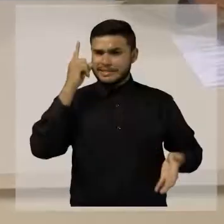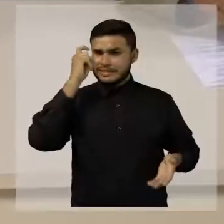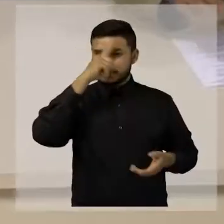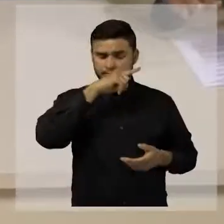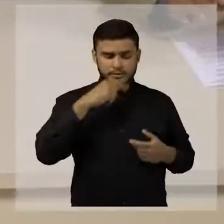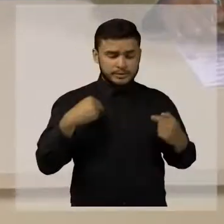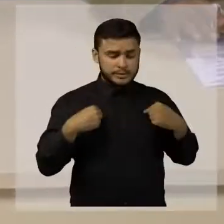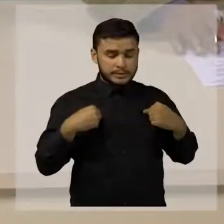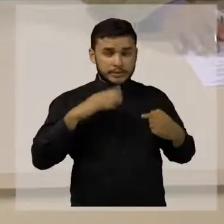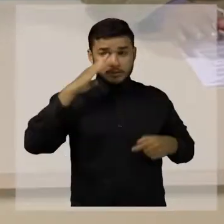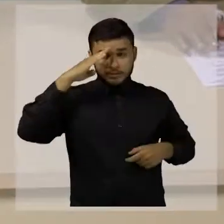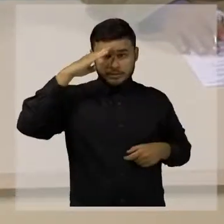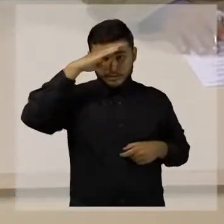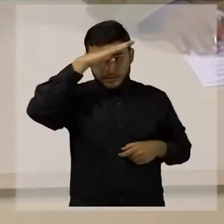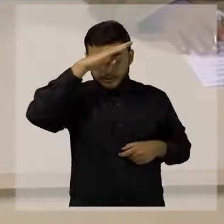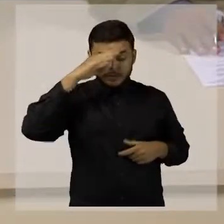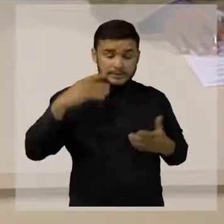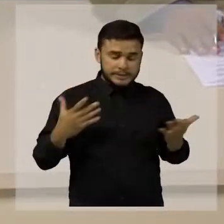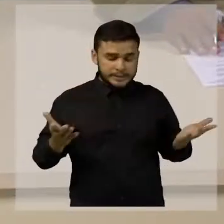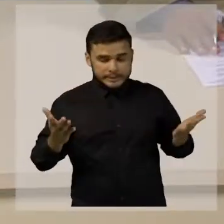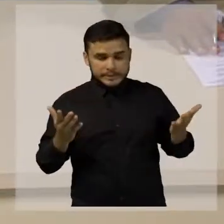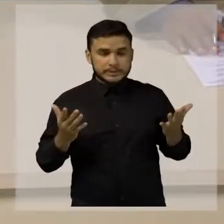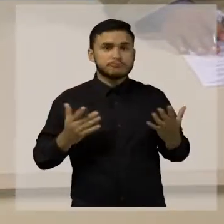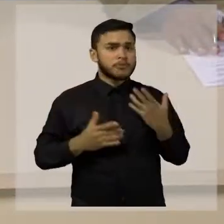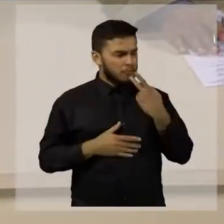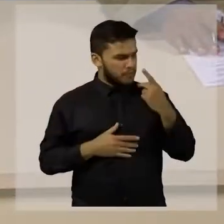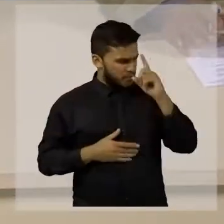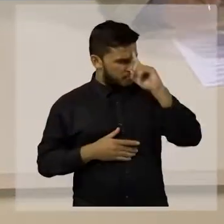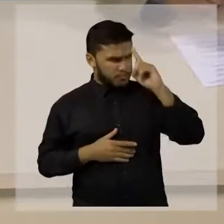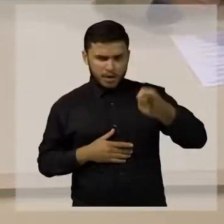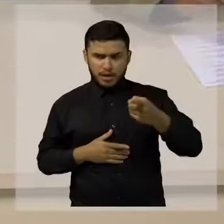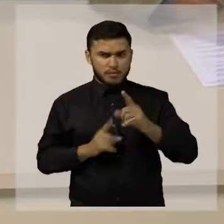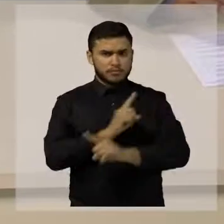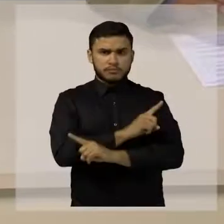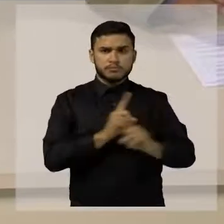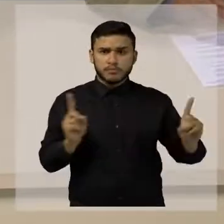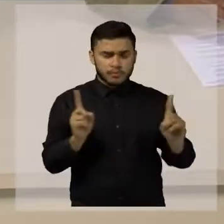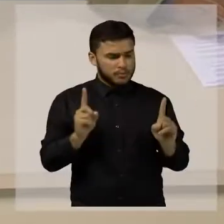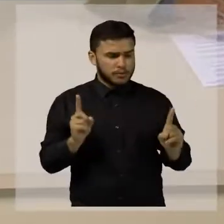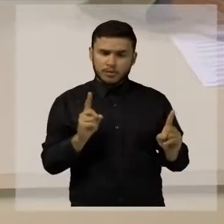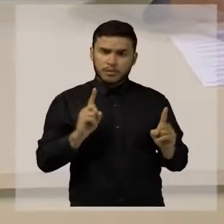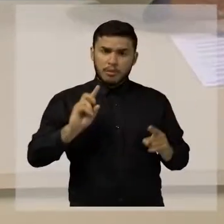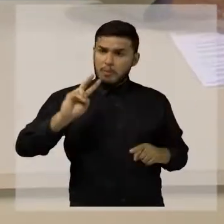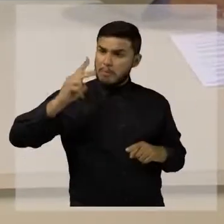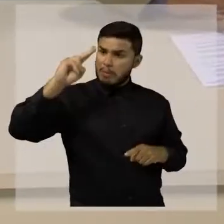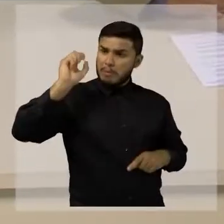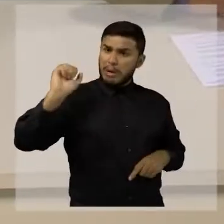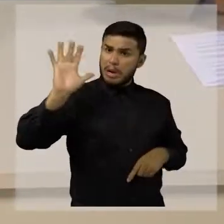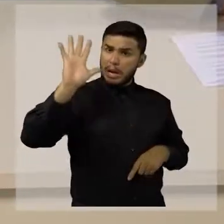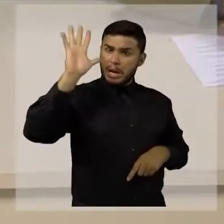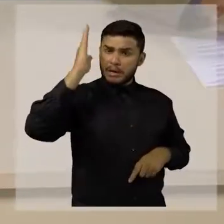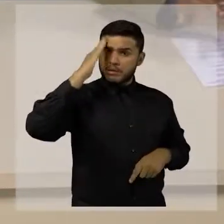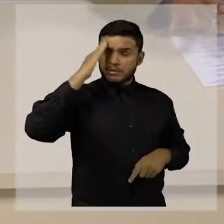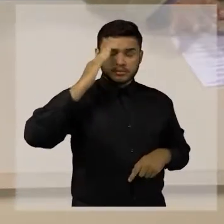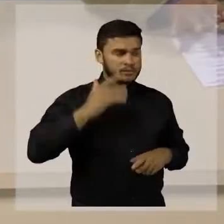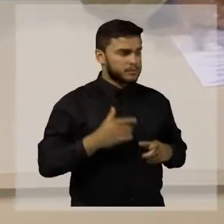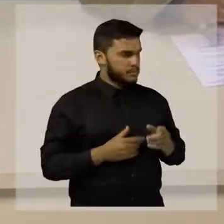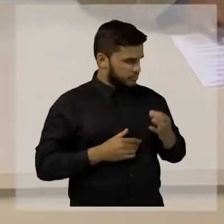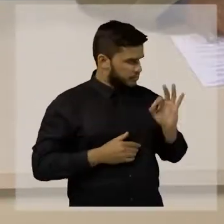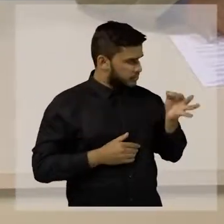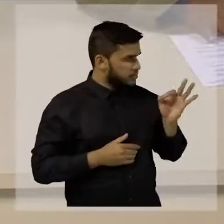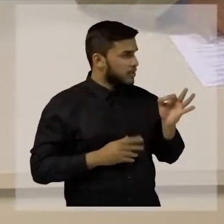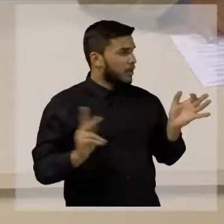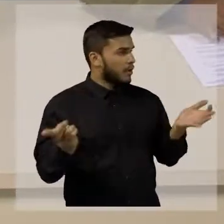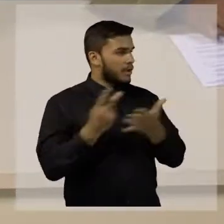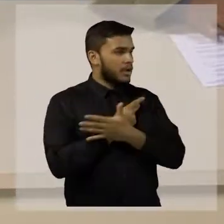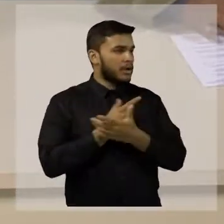chegou o momento que o presidente fez uma intervenção e aí o mercado entrou em alvoroço,